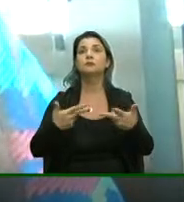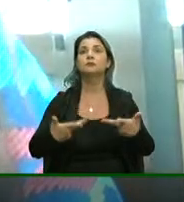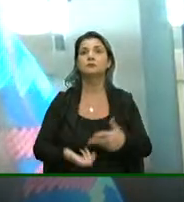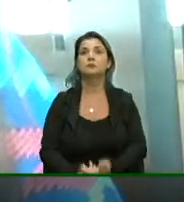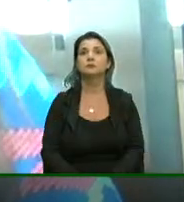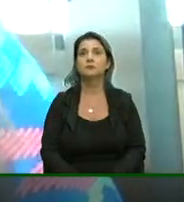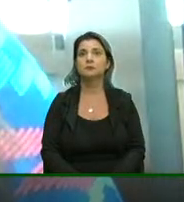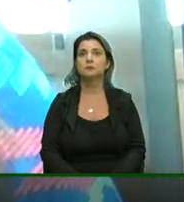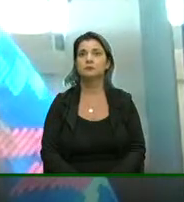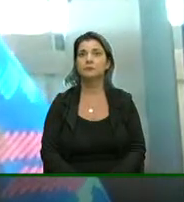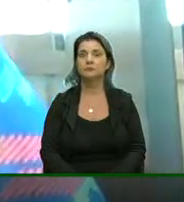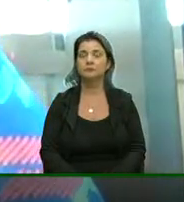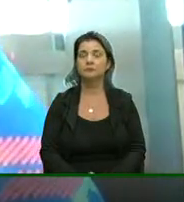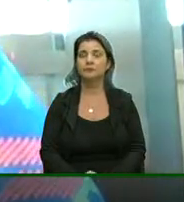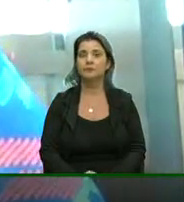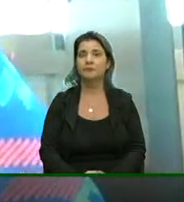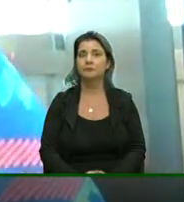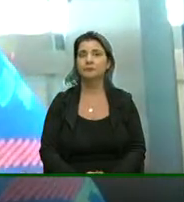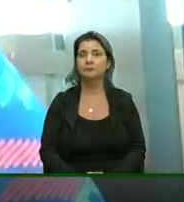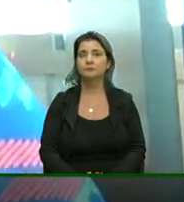providências.